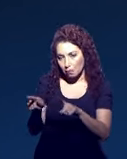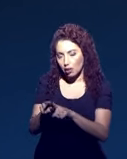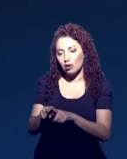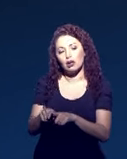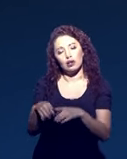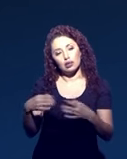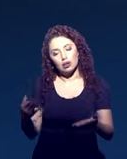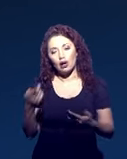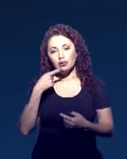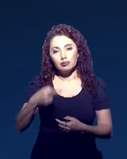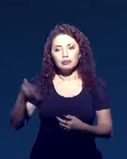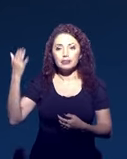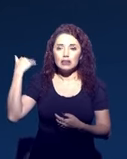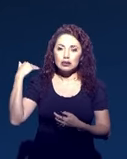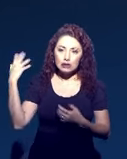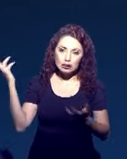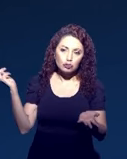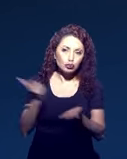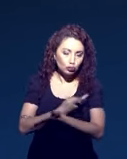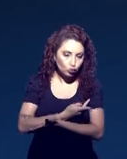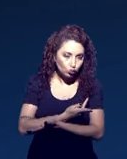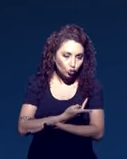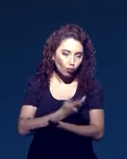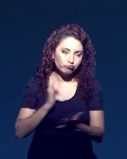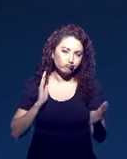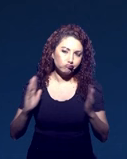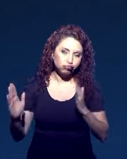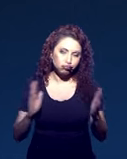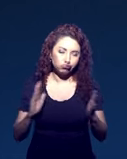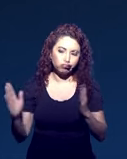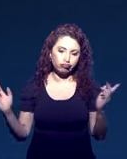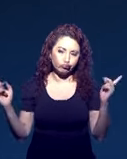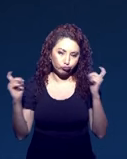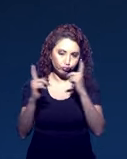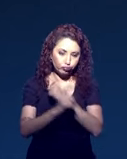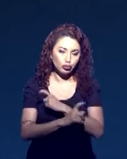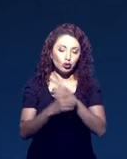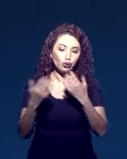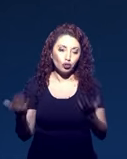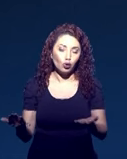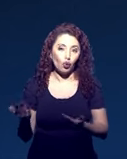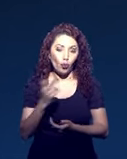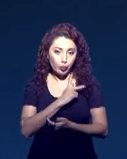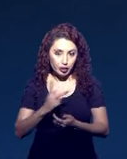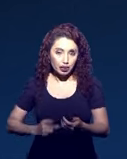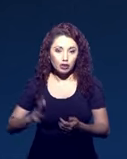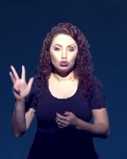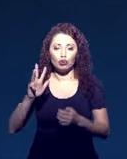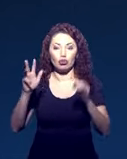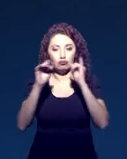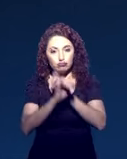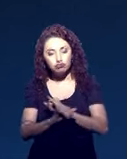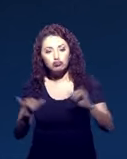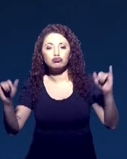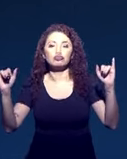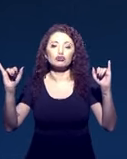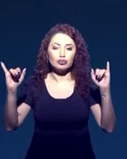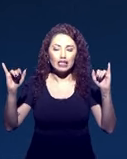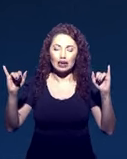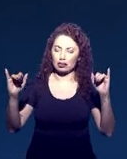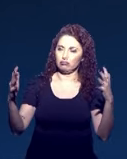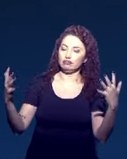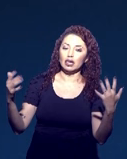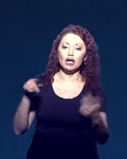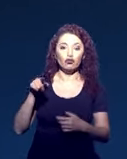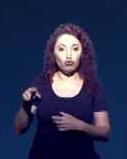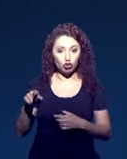eh um momento conturbado diria com as declarações do presidente Lula o senhor saiu logo em defesa do